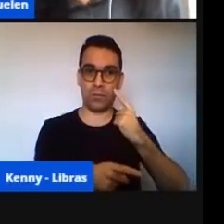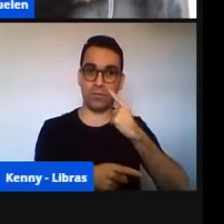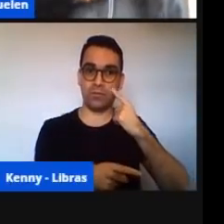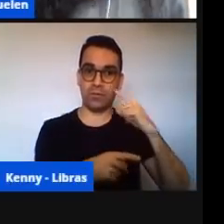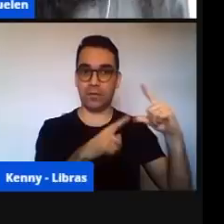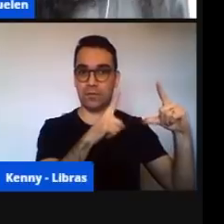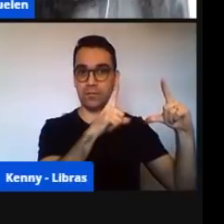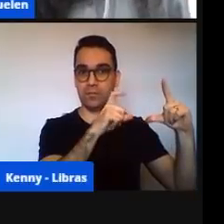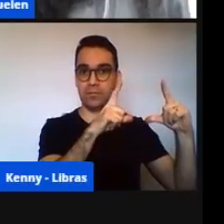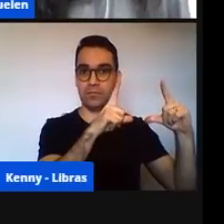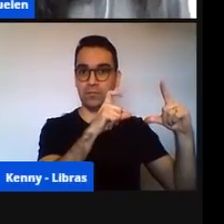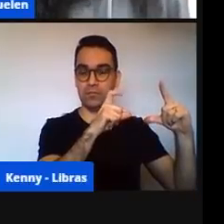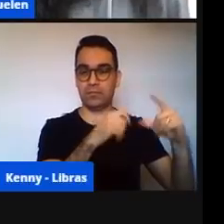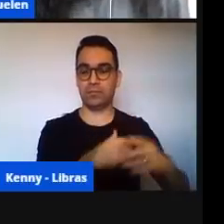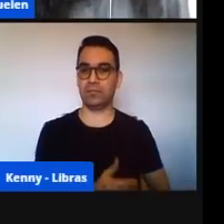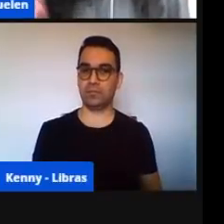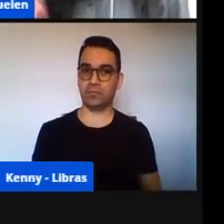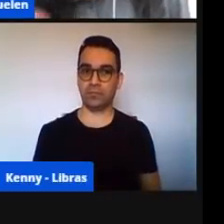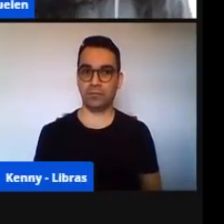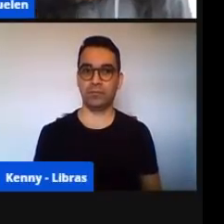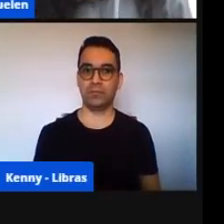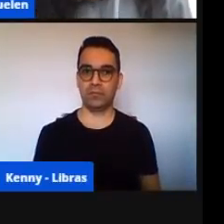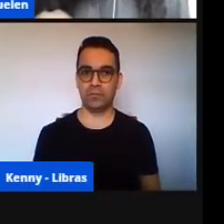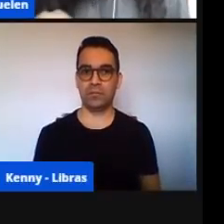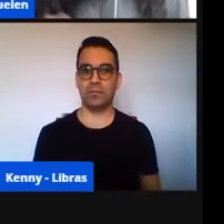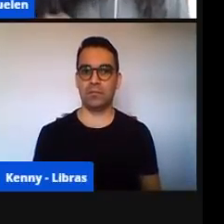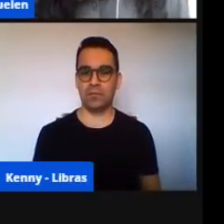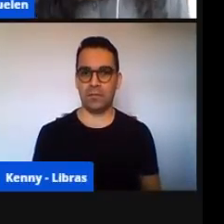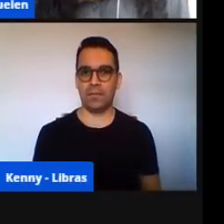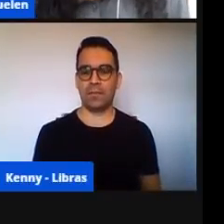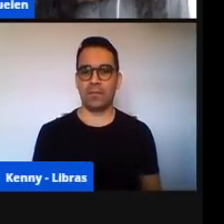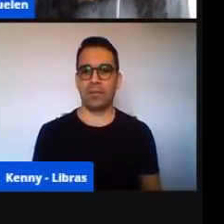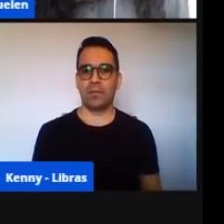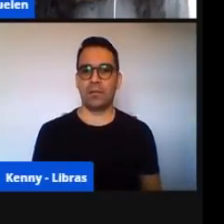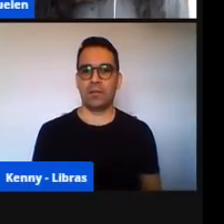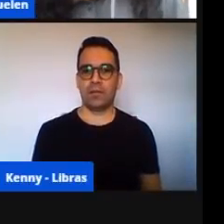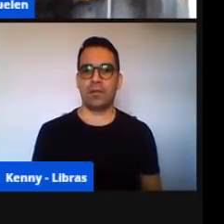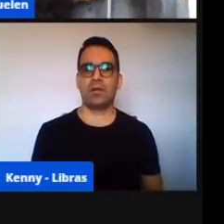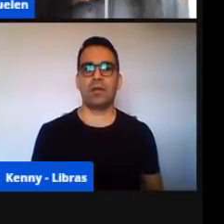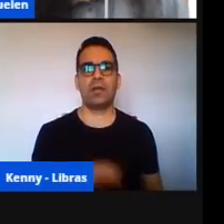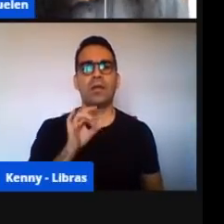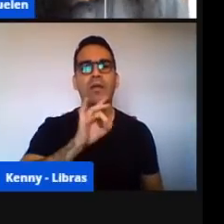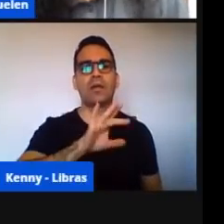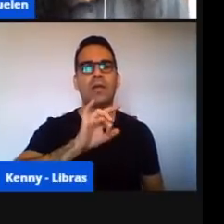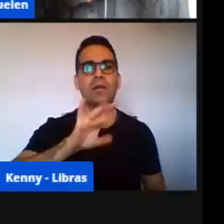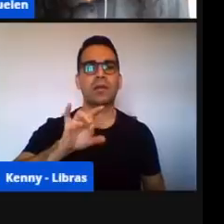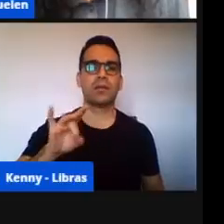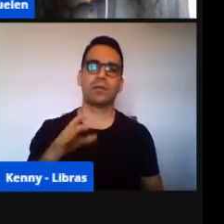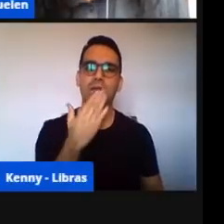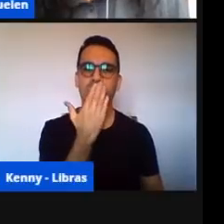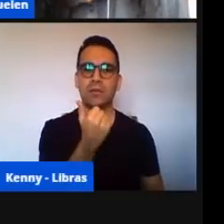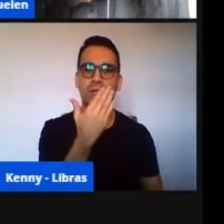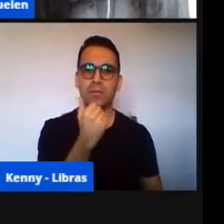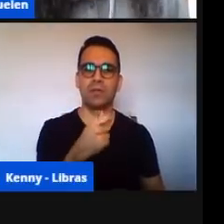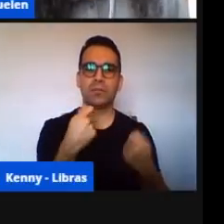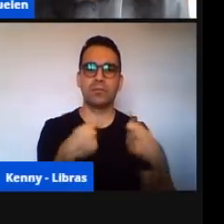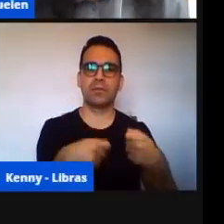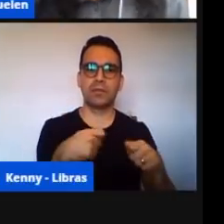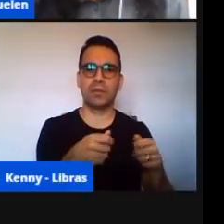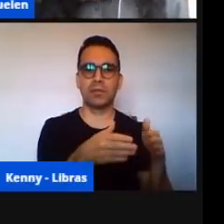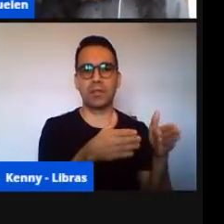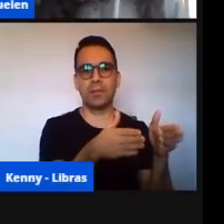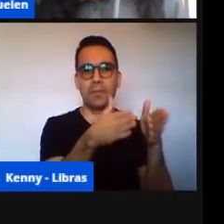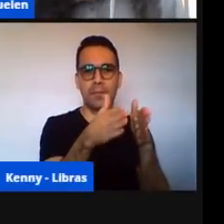básicos, então, propiciar distanciamento adequado entre os produtos na prateleira, para que